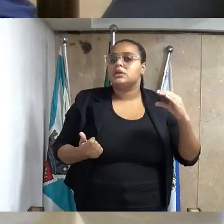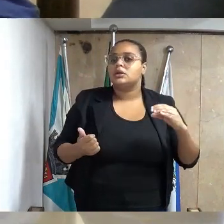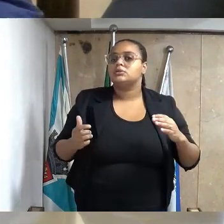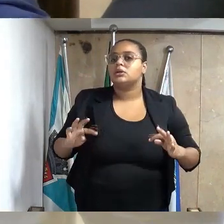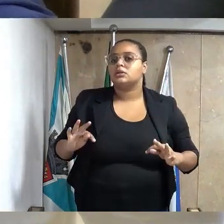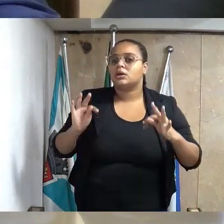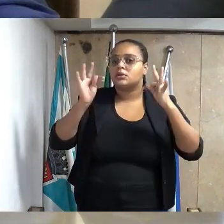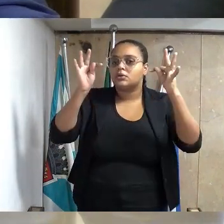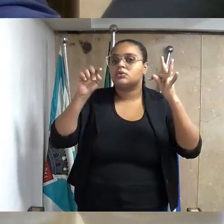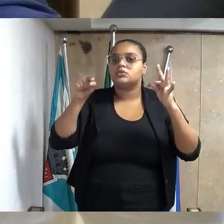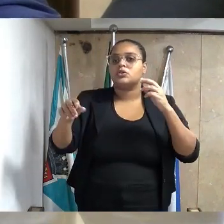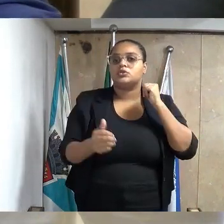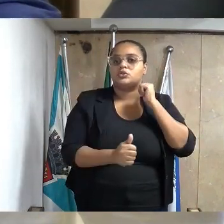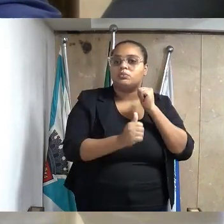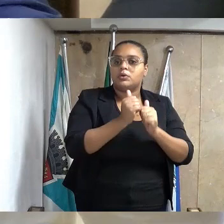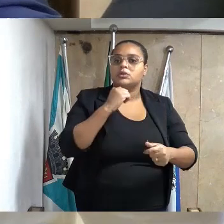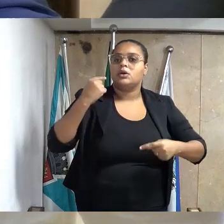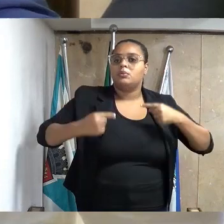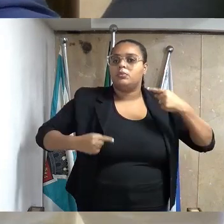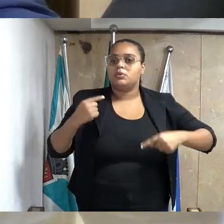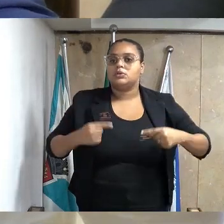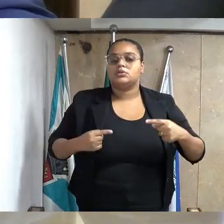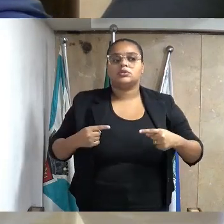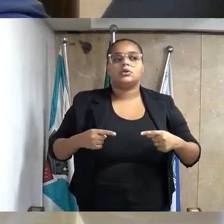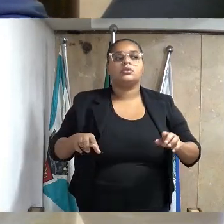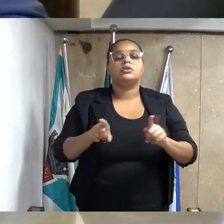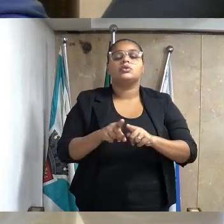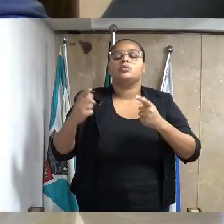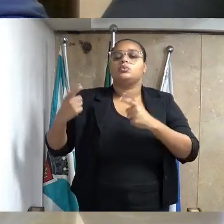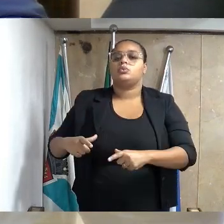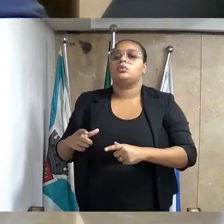Lazer, Cultura e Políticas Sociais, FUNDEC.